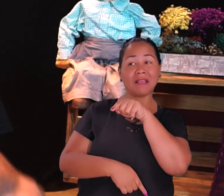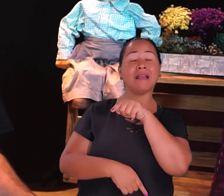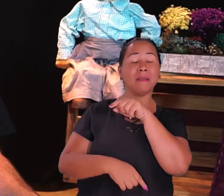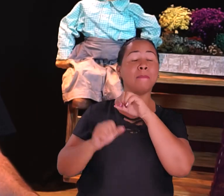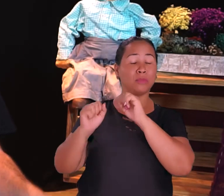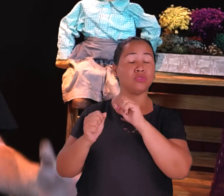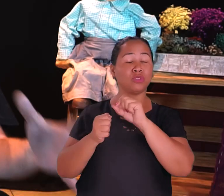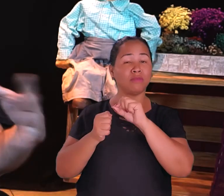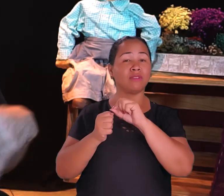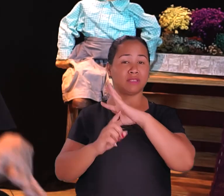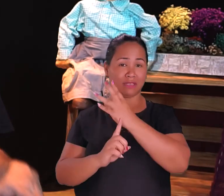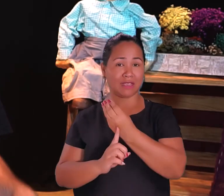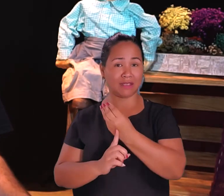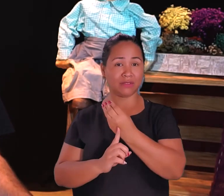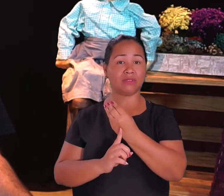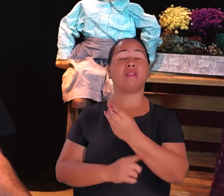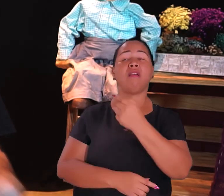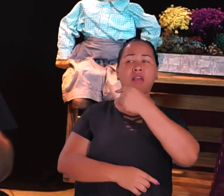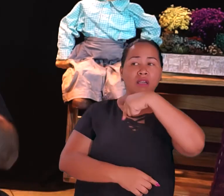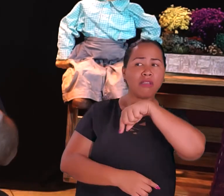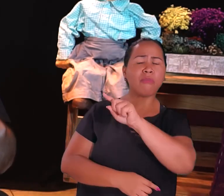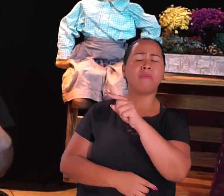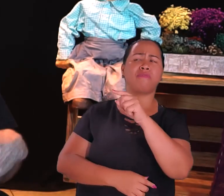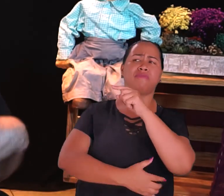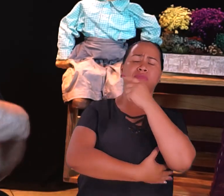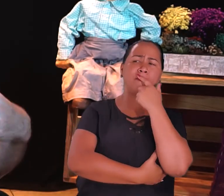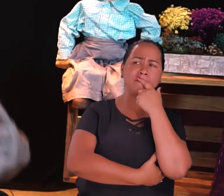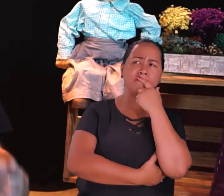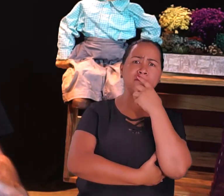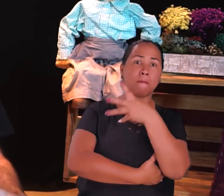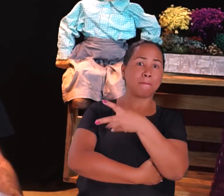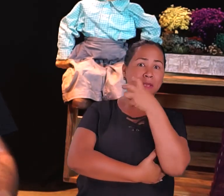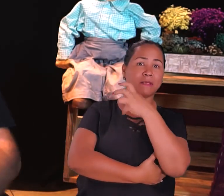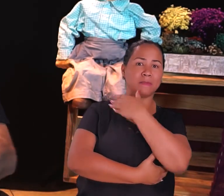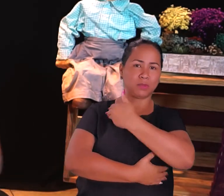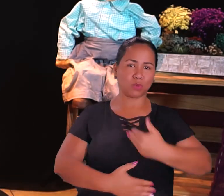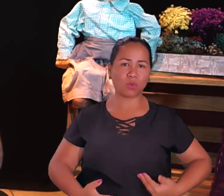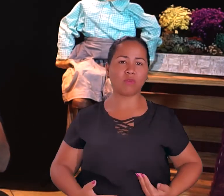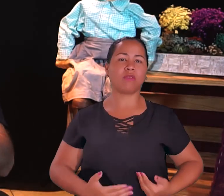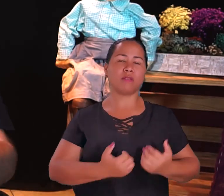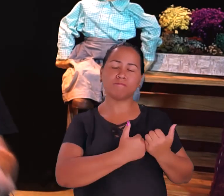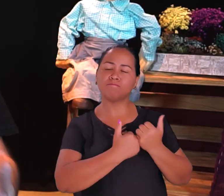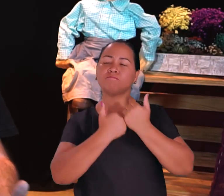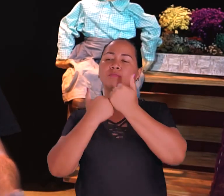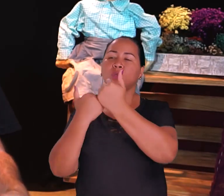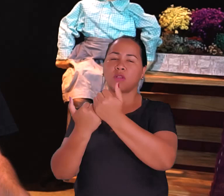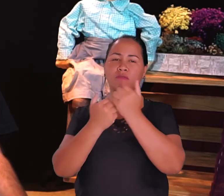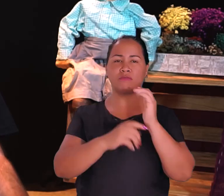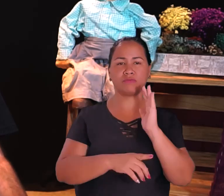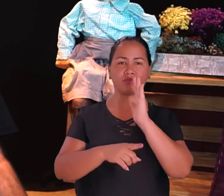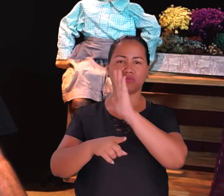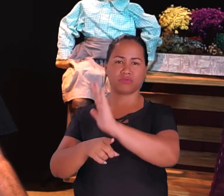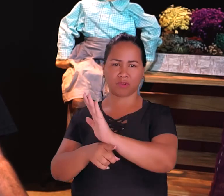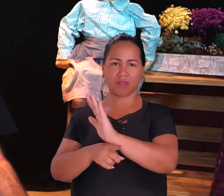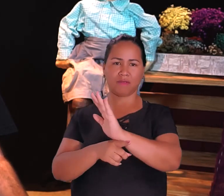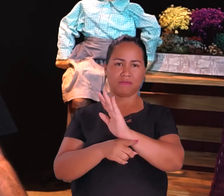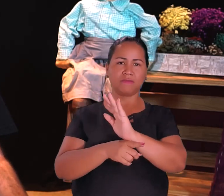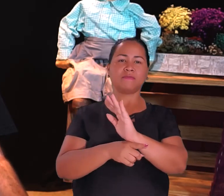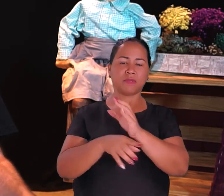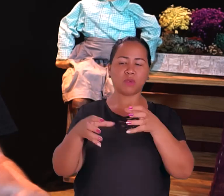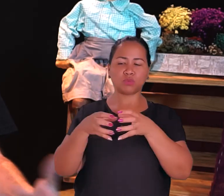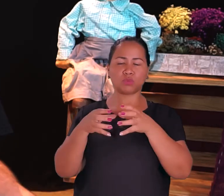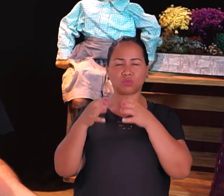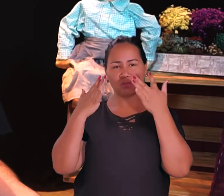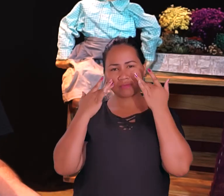no projeto Plateia que eu vi que tinha arte na escola, que tinha iniciativas do governo que levava espetáculos para a